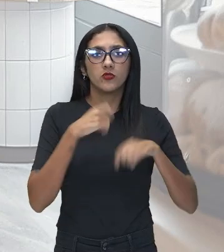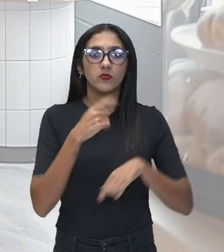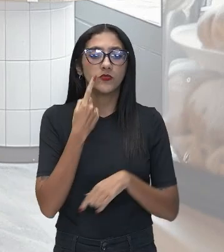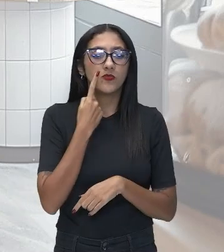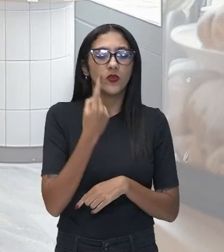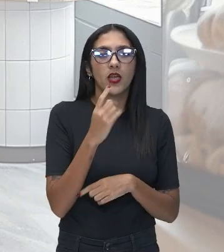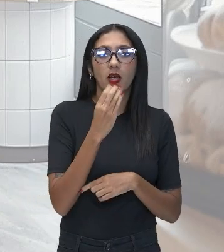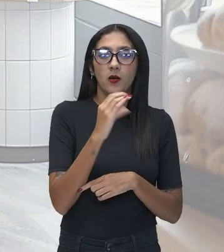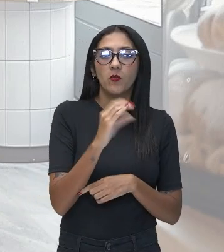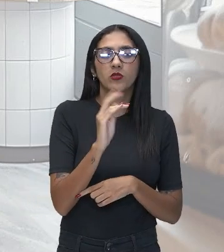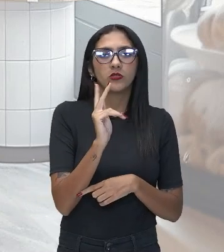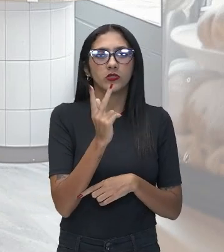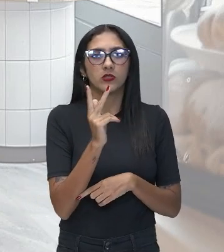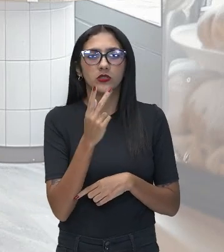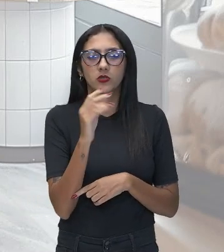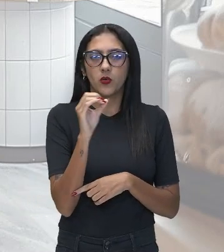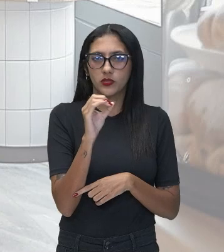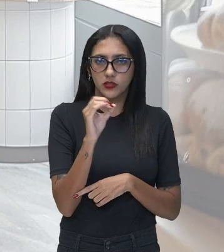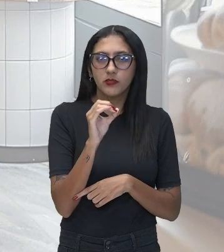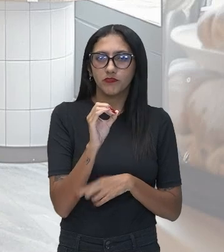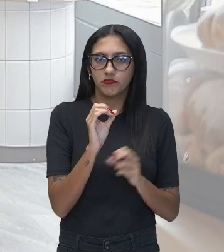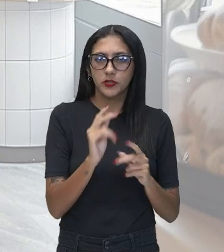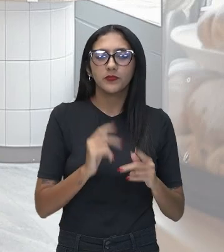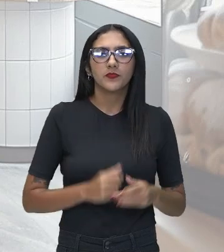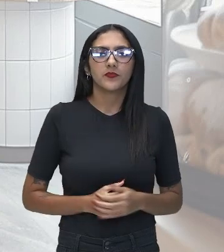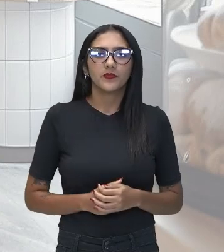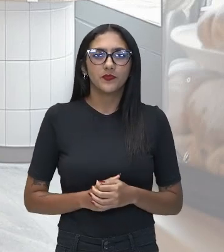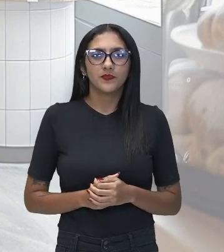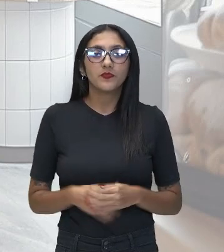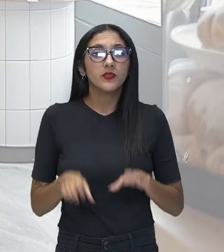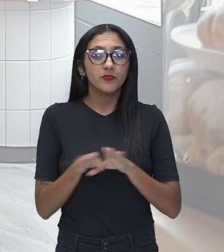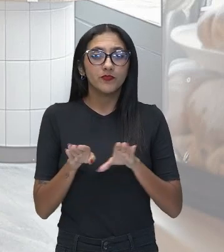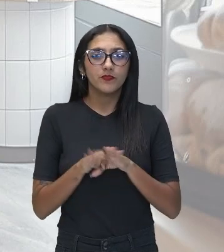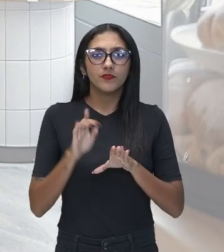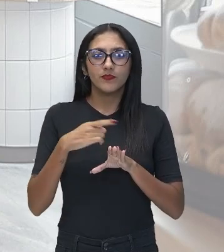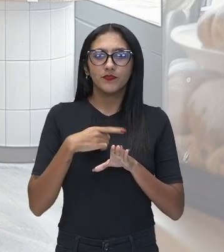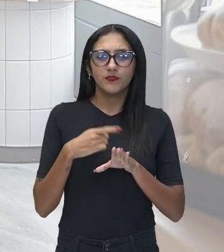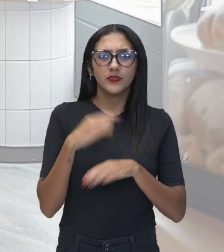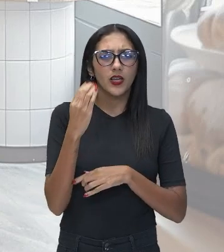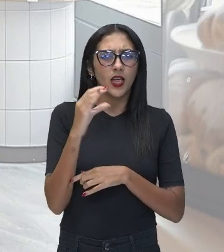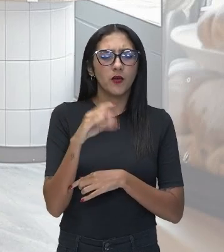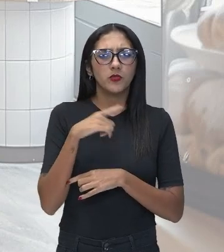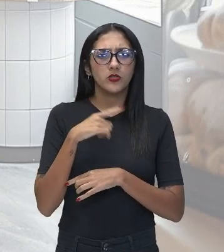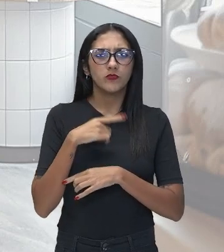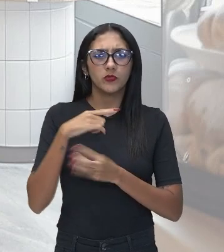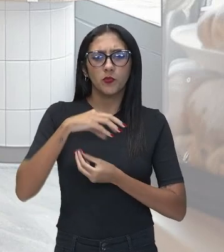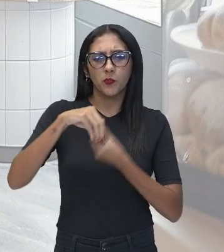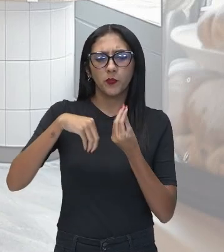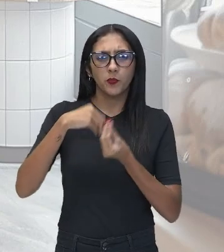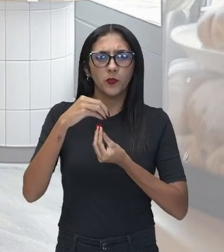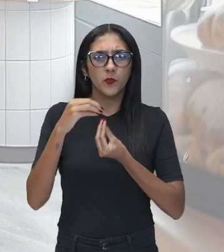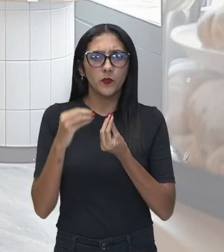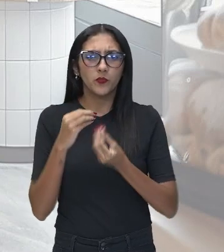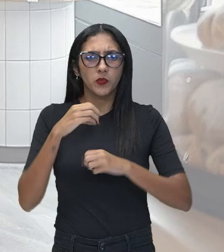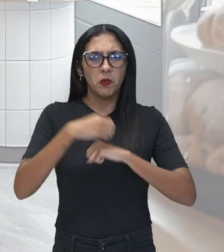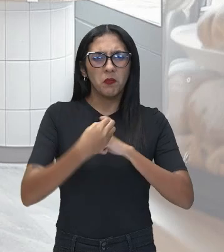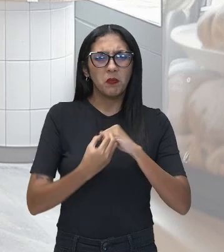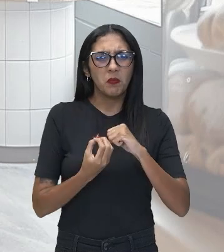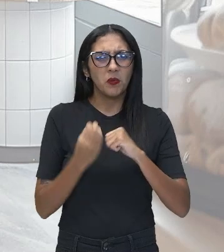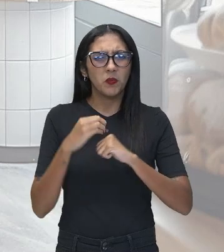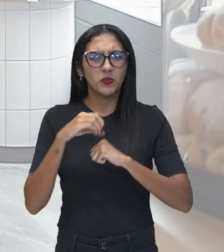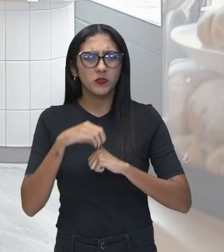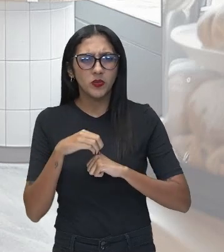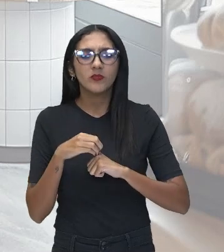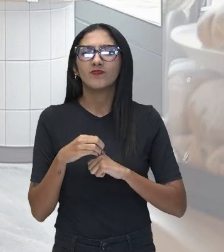carbono, hidrogênio e oxigênio. E, além disso, os carboidratos são moléculas orgânicas, as moléculas orgânicas